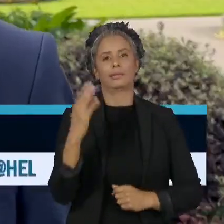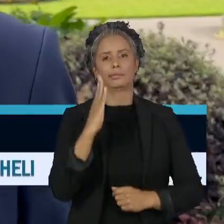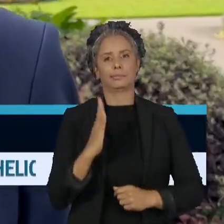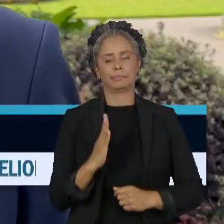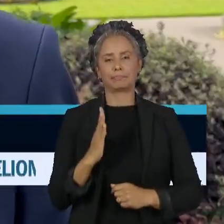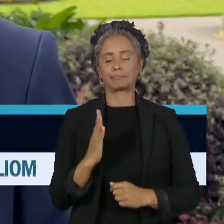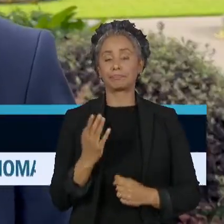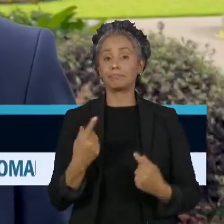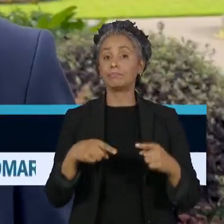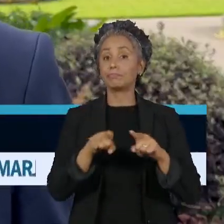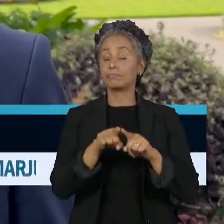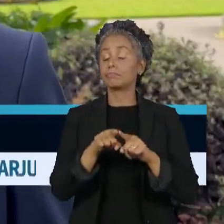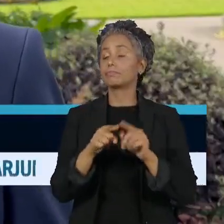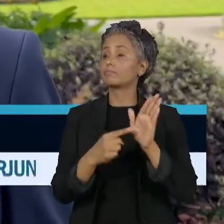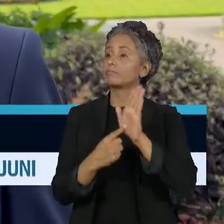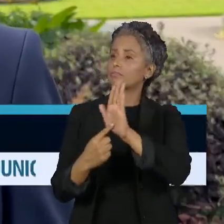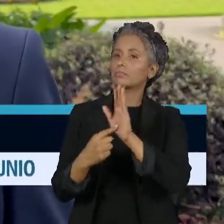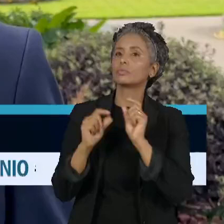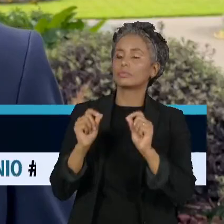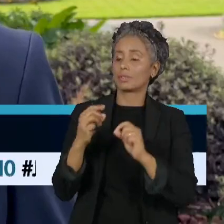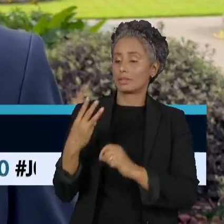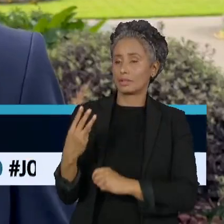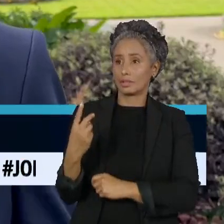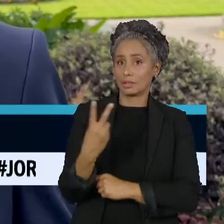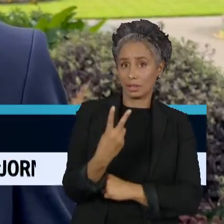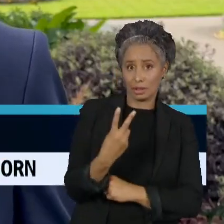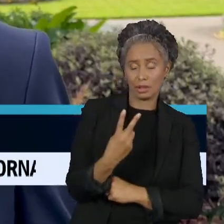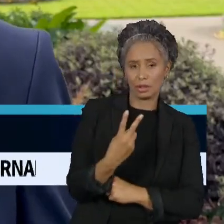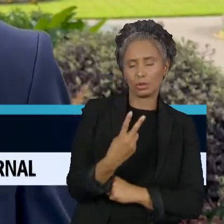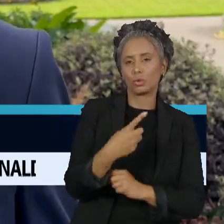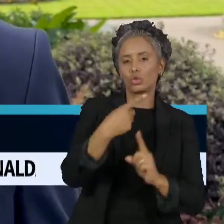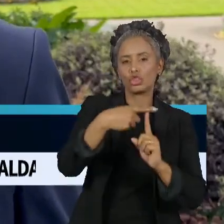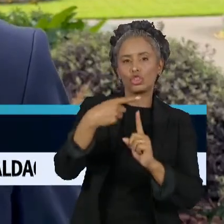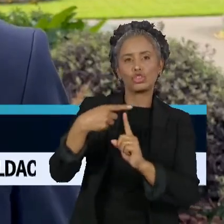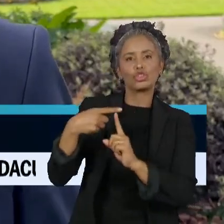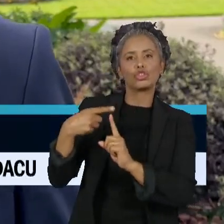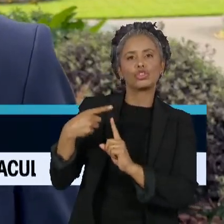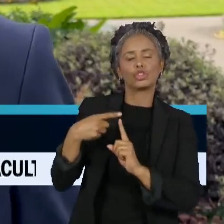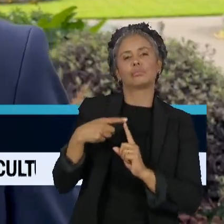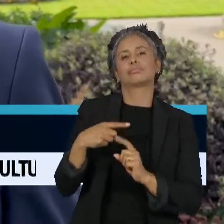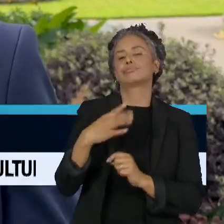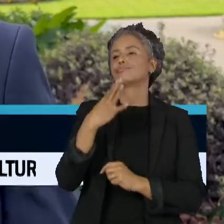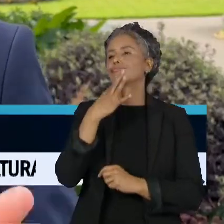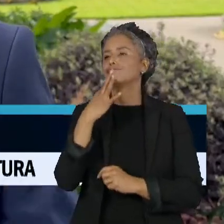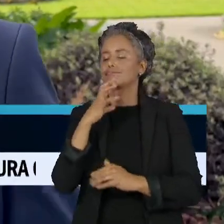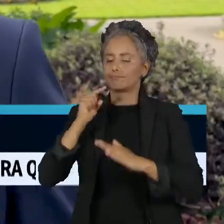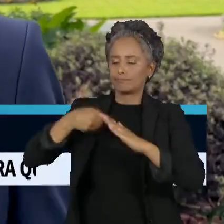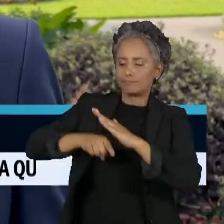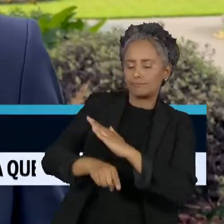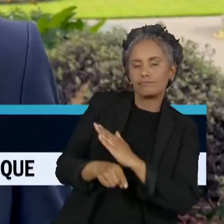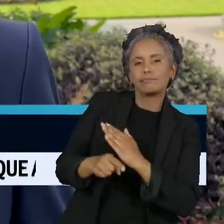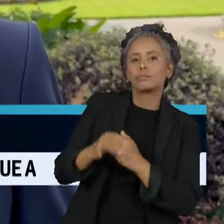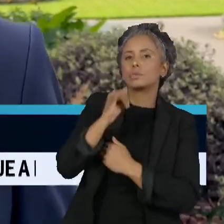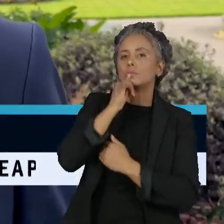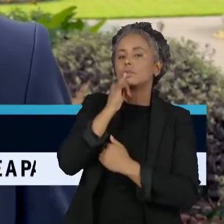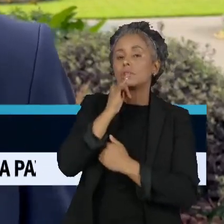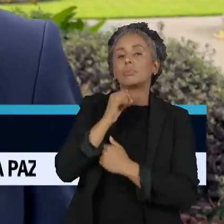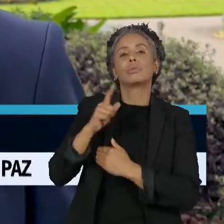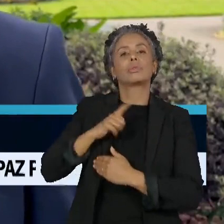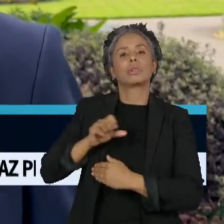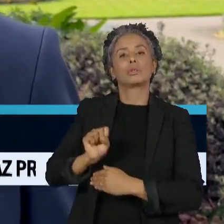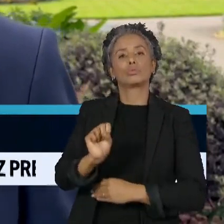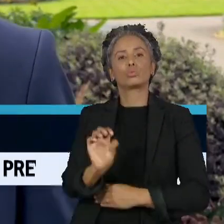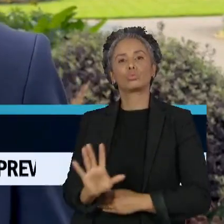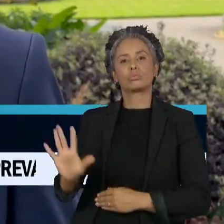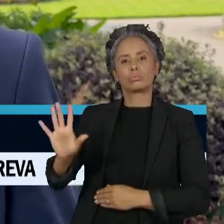gente apresentou também as 32 lacunas principais de conhecimento, incluindo uma no Sudeste brasileiro, que